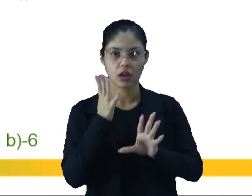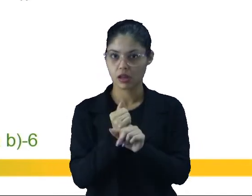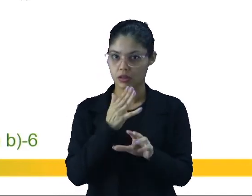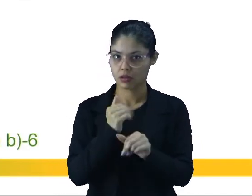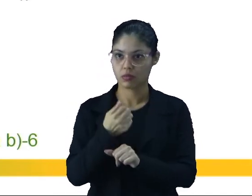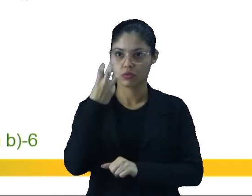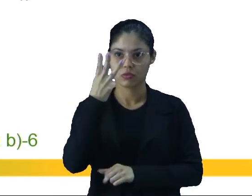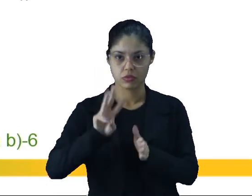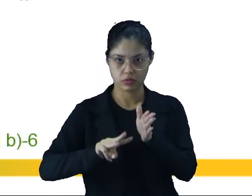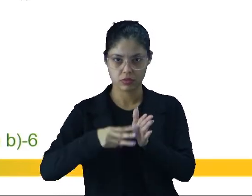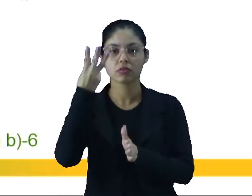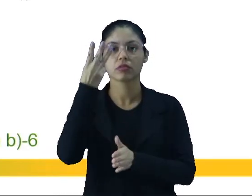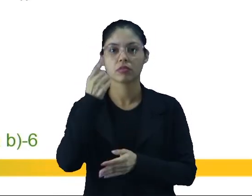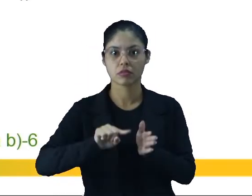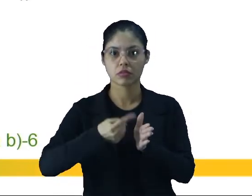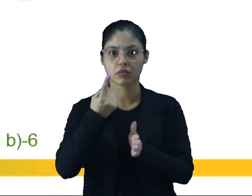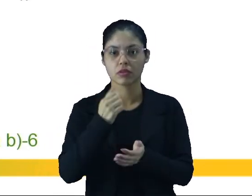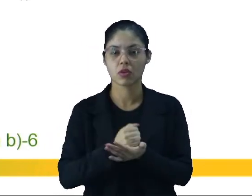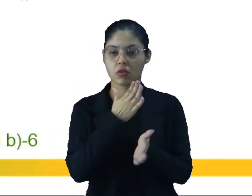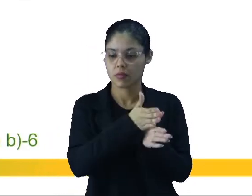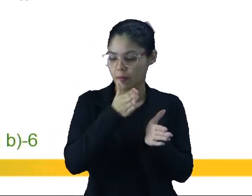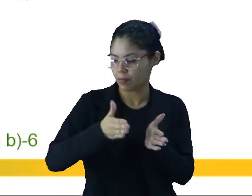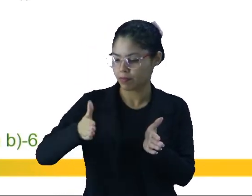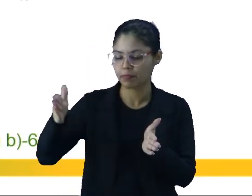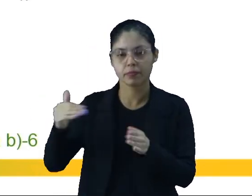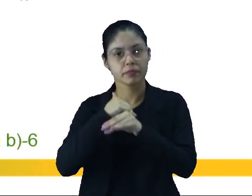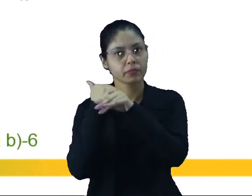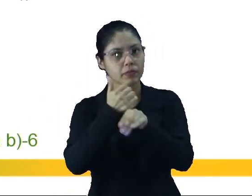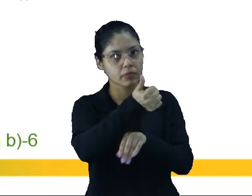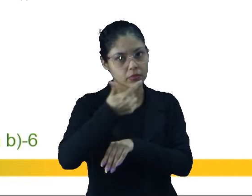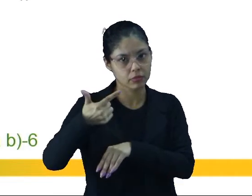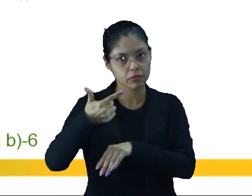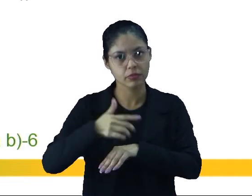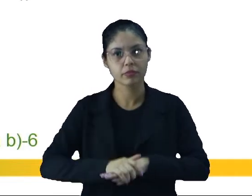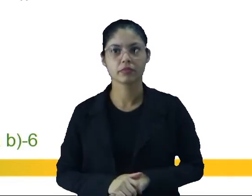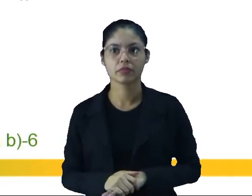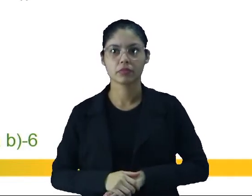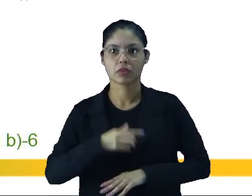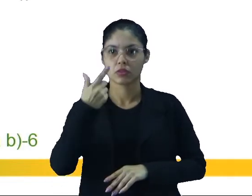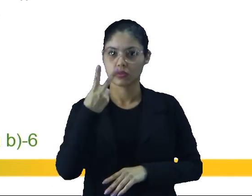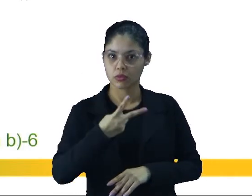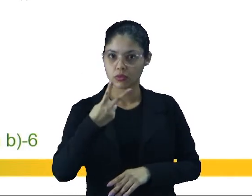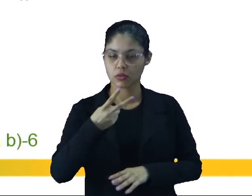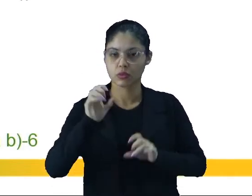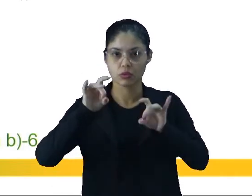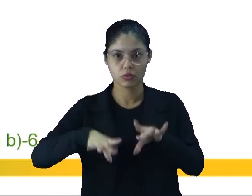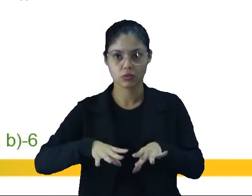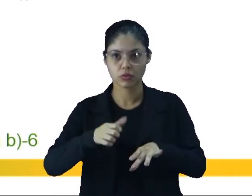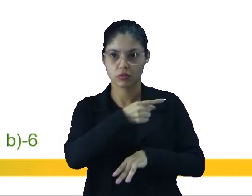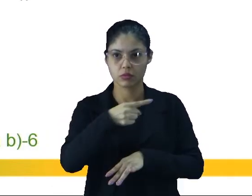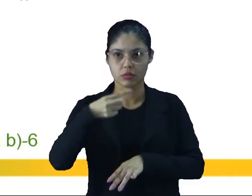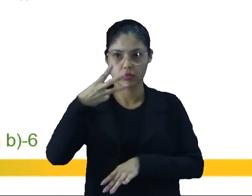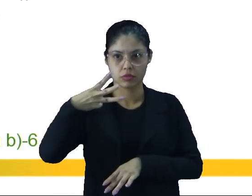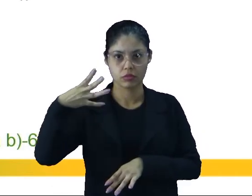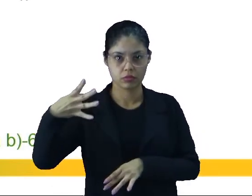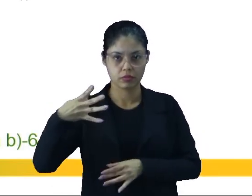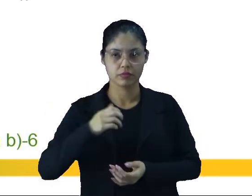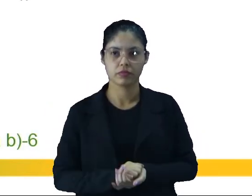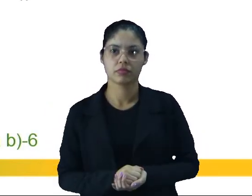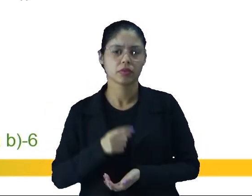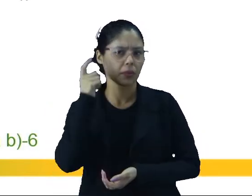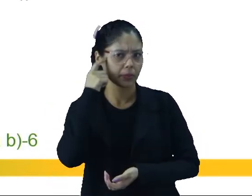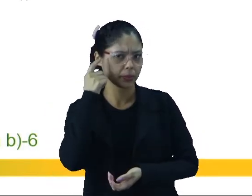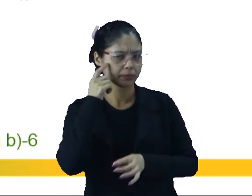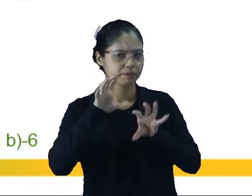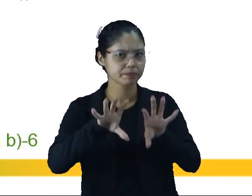dos 3 primeiros, número da sequência, é igual a 12, e dos 2 últimos é igual a menos 34. Vamos